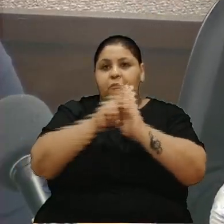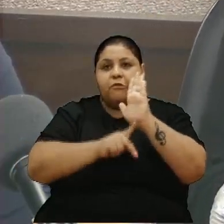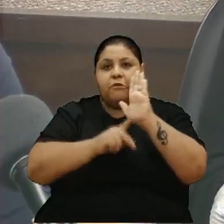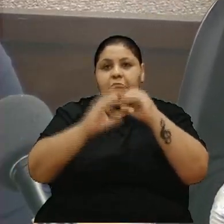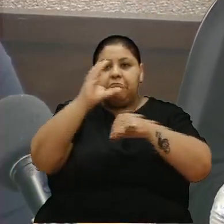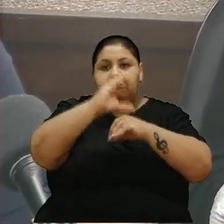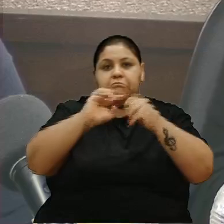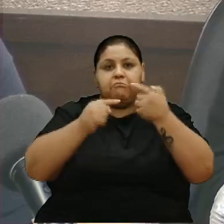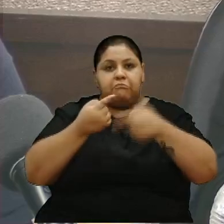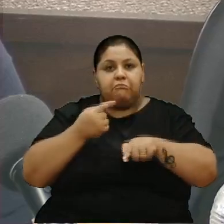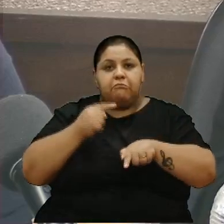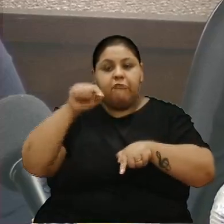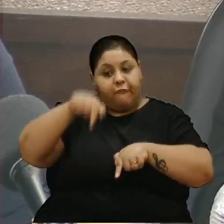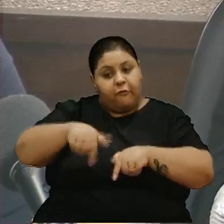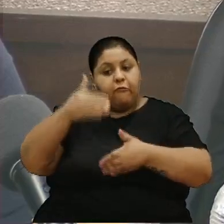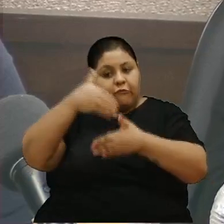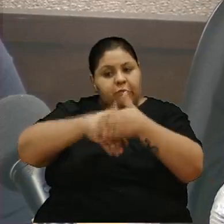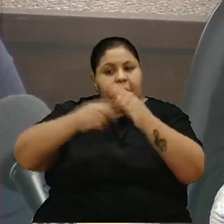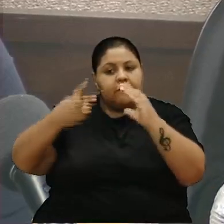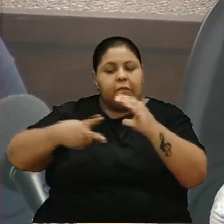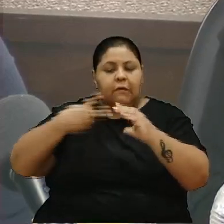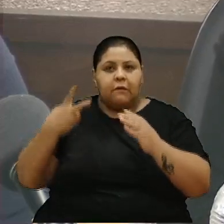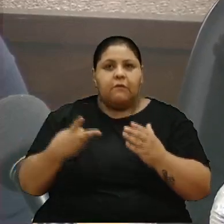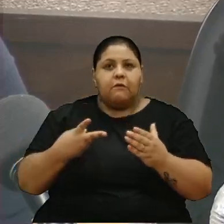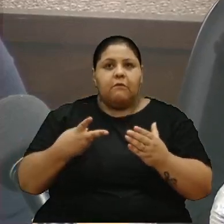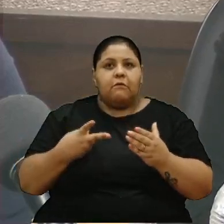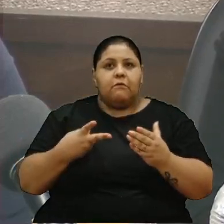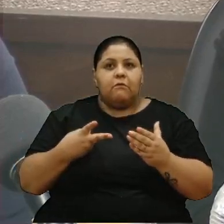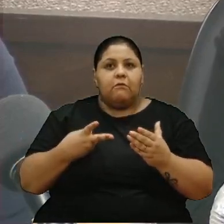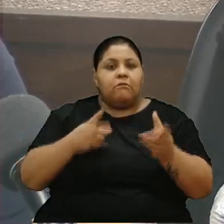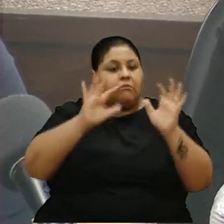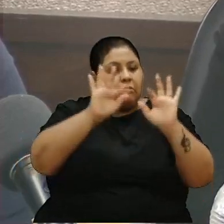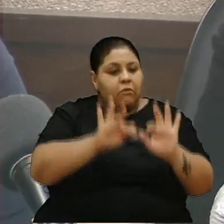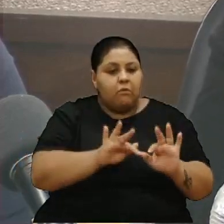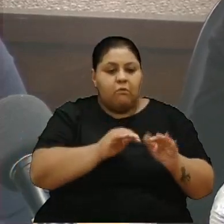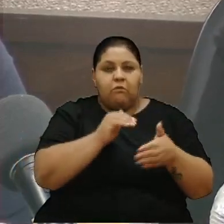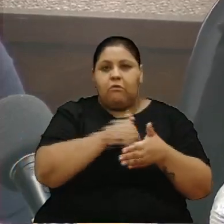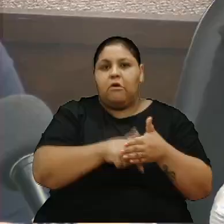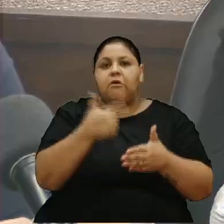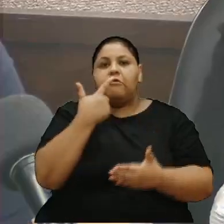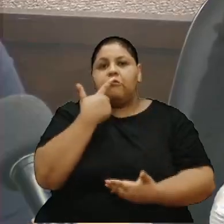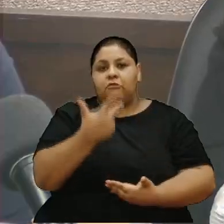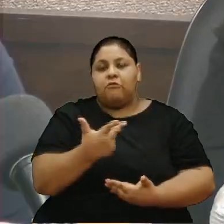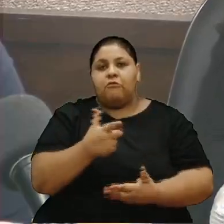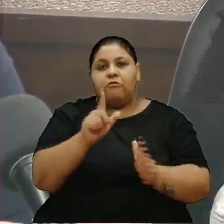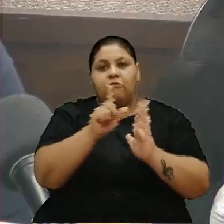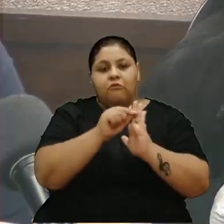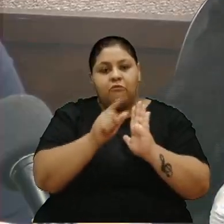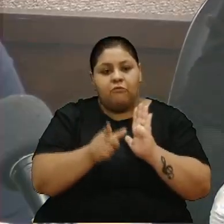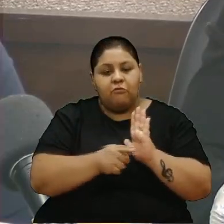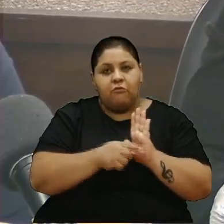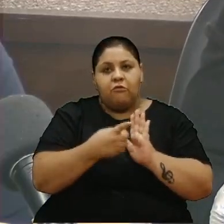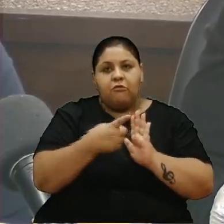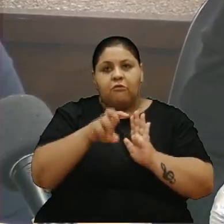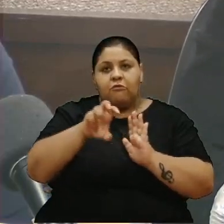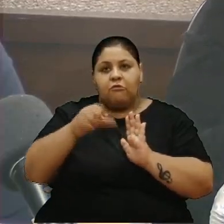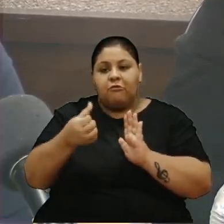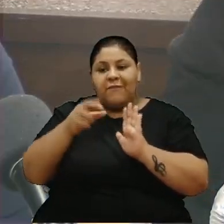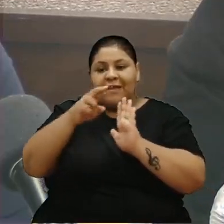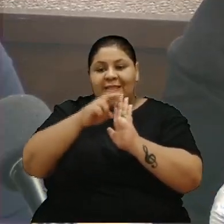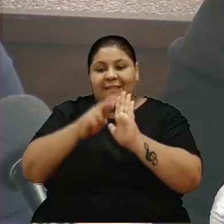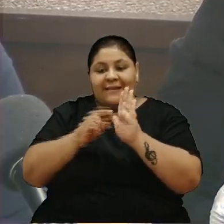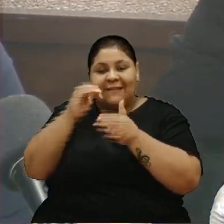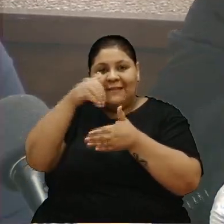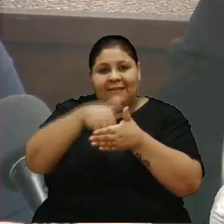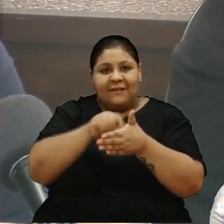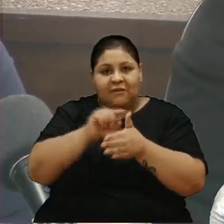inconstitucional, vamos trazer para plenário. E derruba no voto. É isso que eu falei, artigo 156 do nosso regimento interno. Então, se a